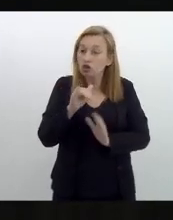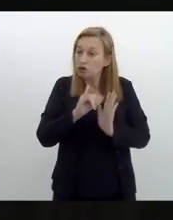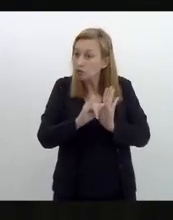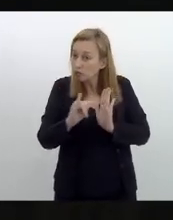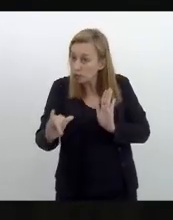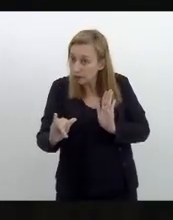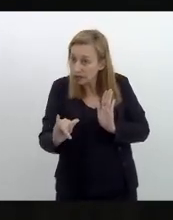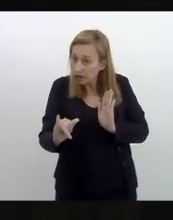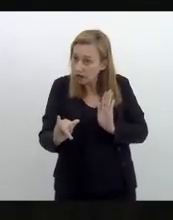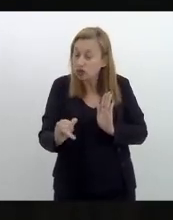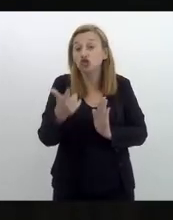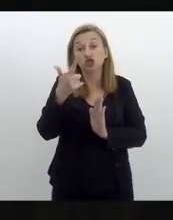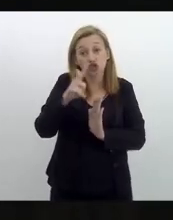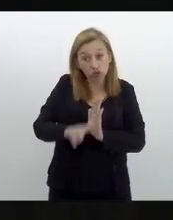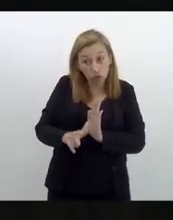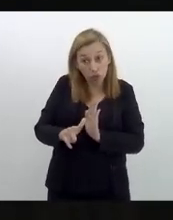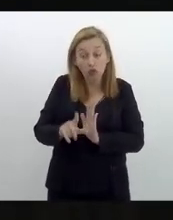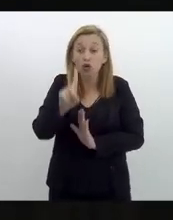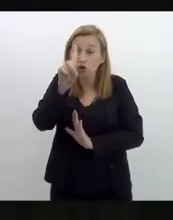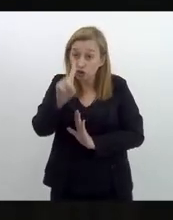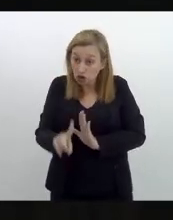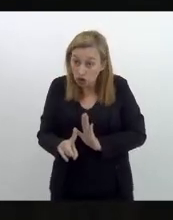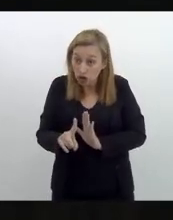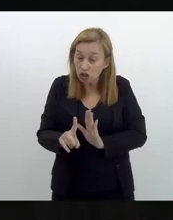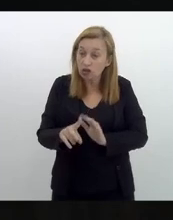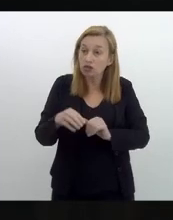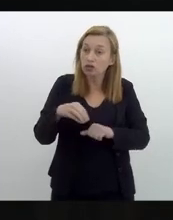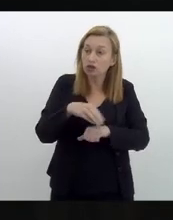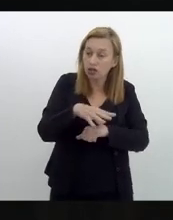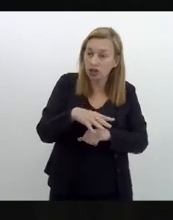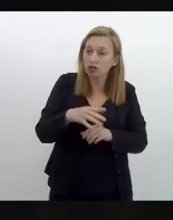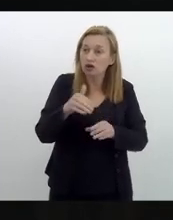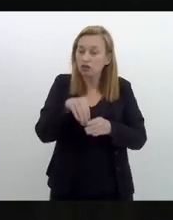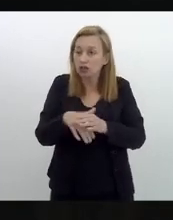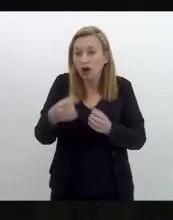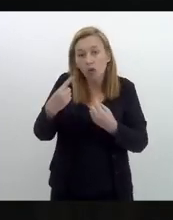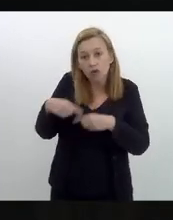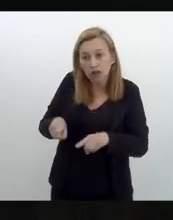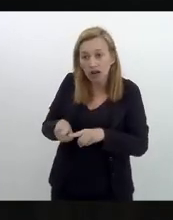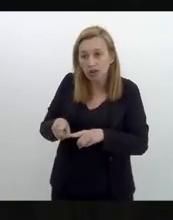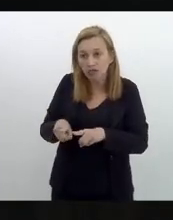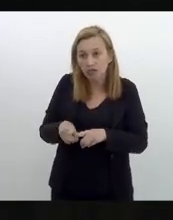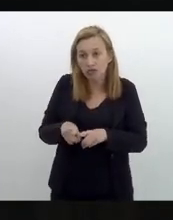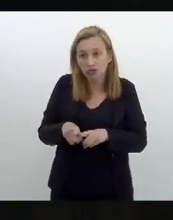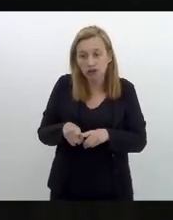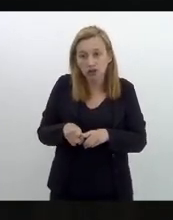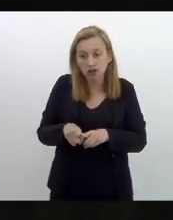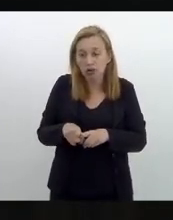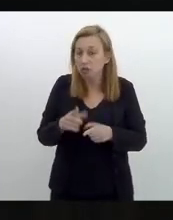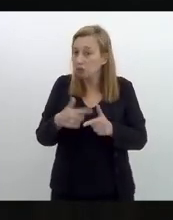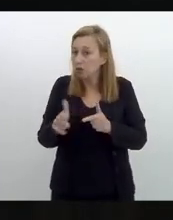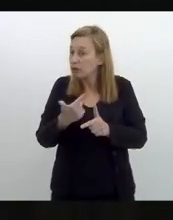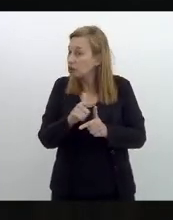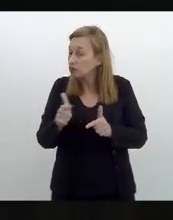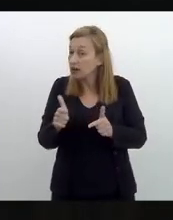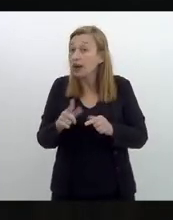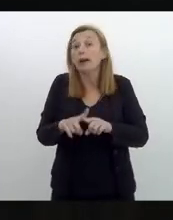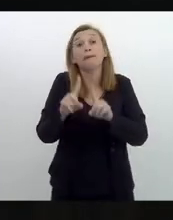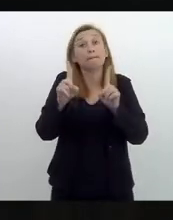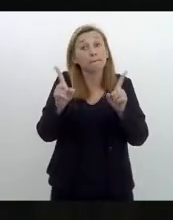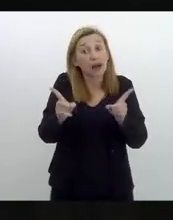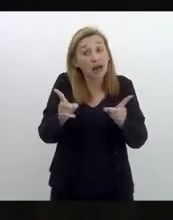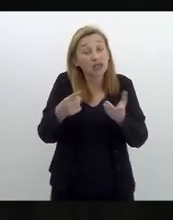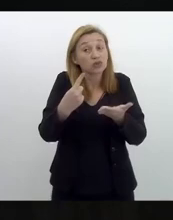de novo direito destacar votar contrário sem problemas mas o que